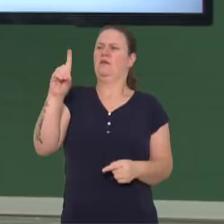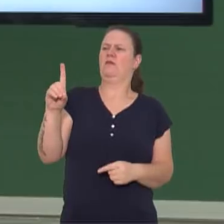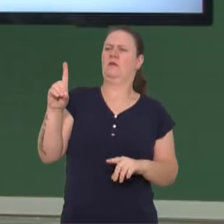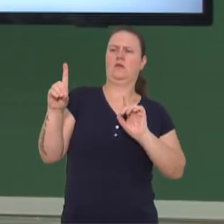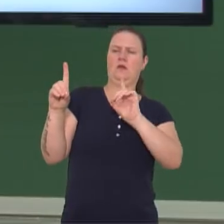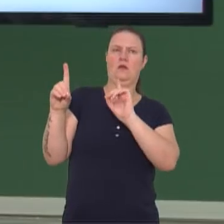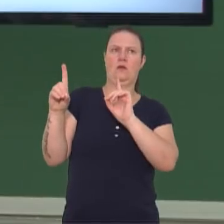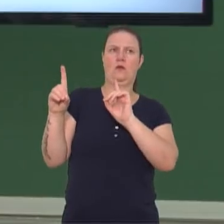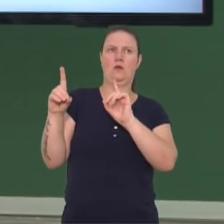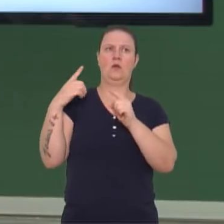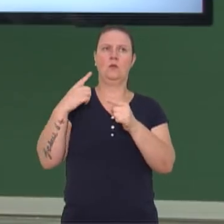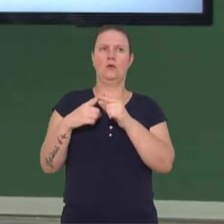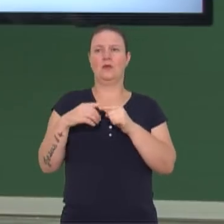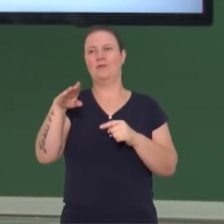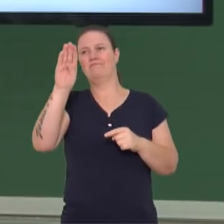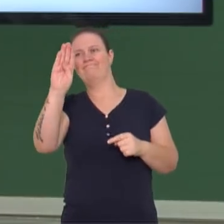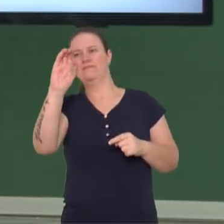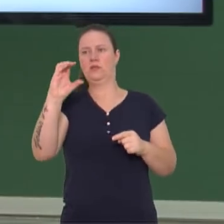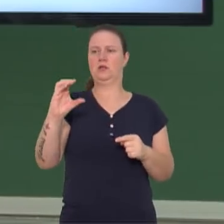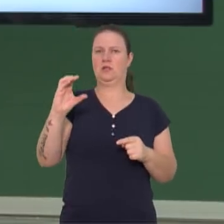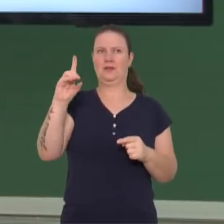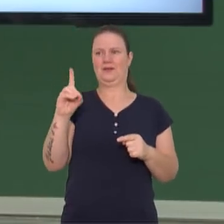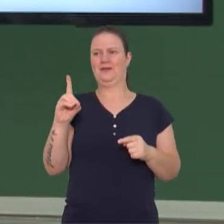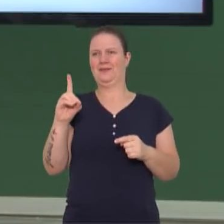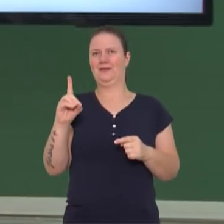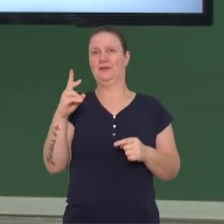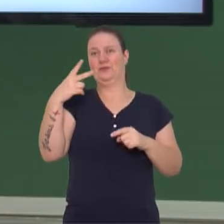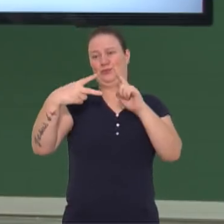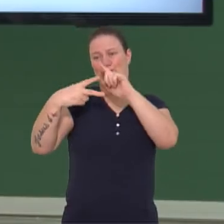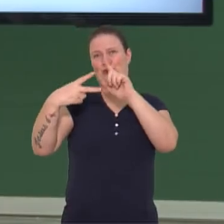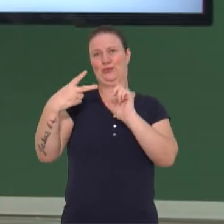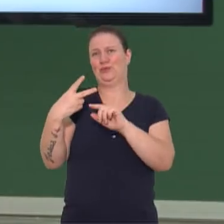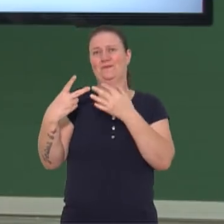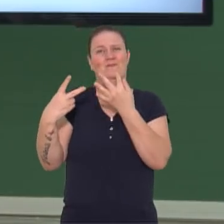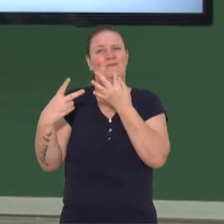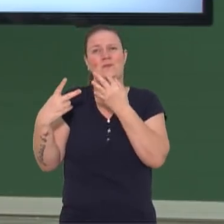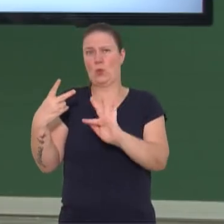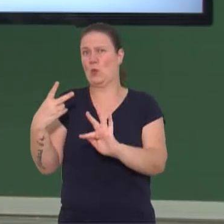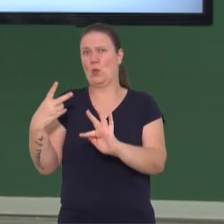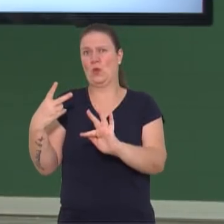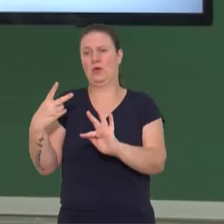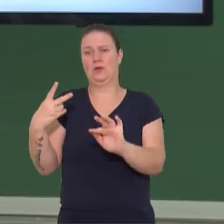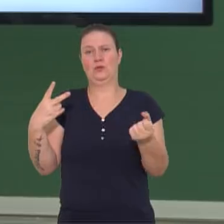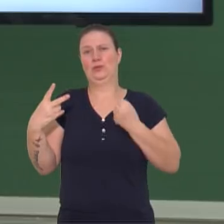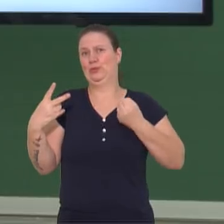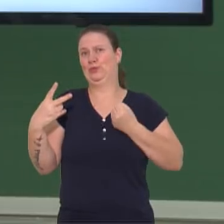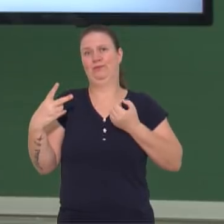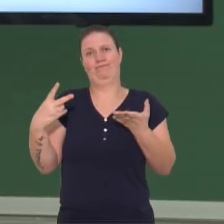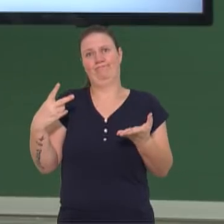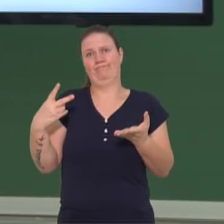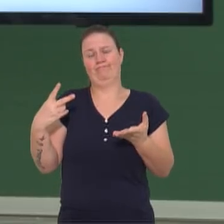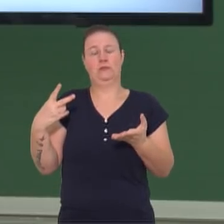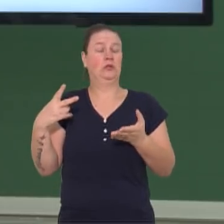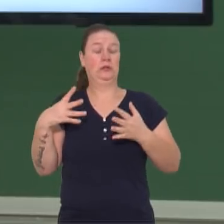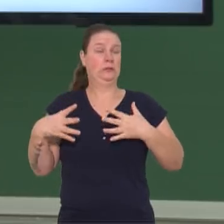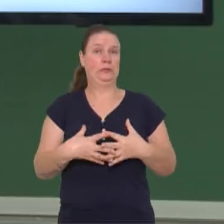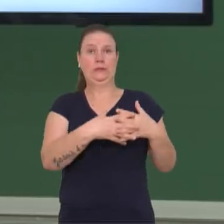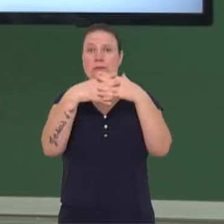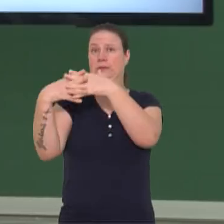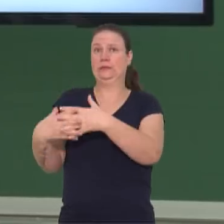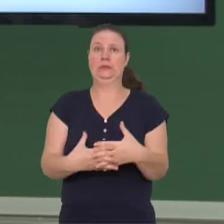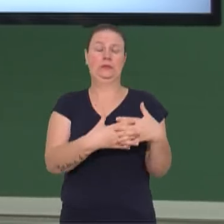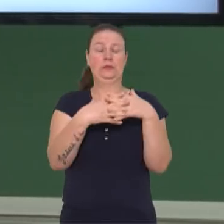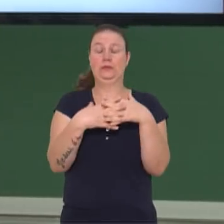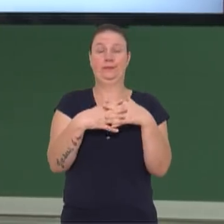aqui tem a letra B e a letra D. 2 parcelas desconhecidas. Não ia dar certo, ia dar muita confusão,